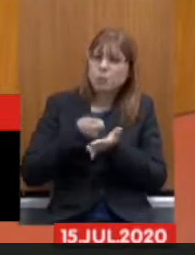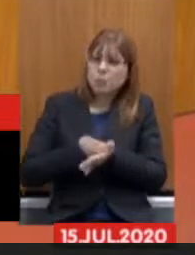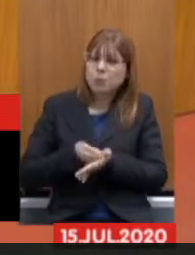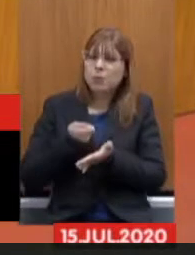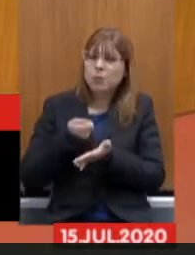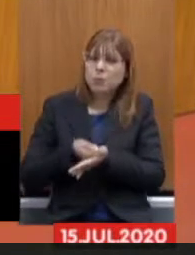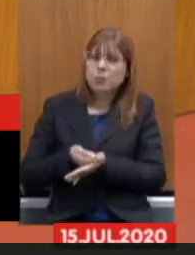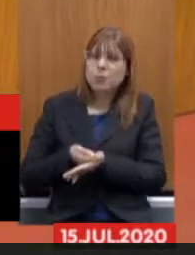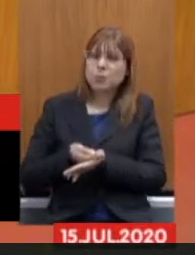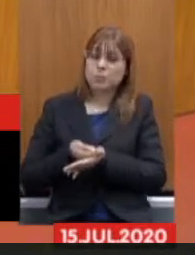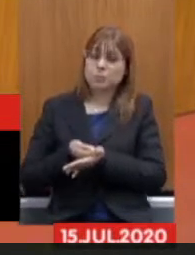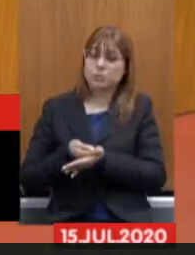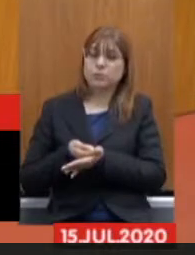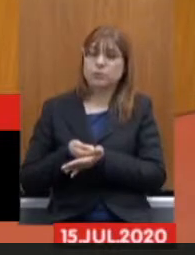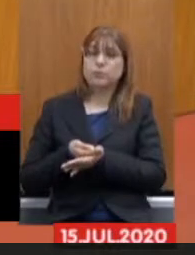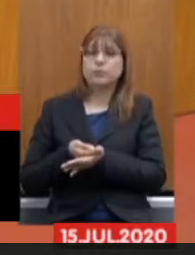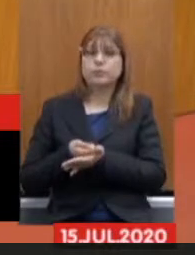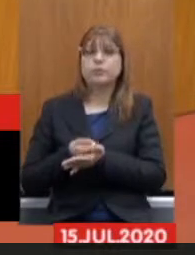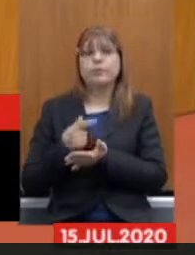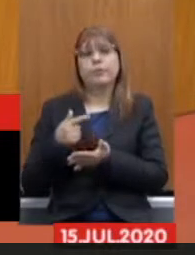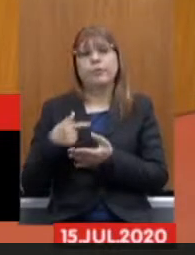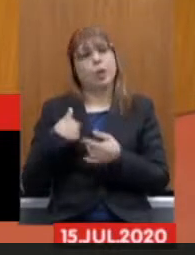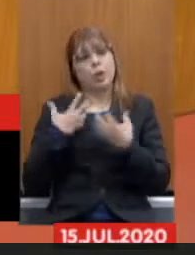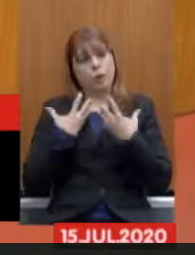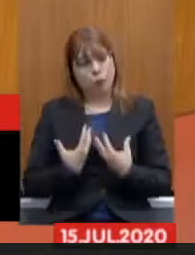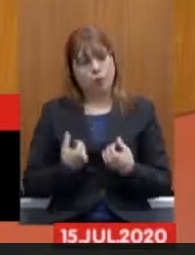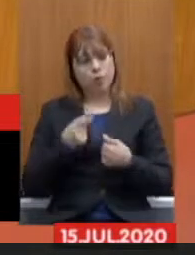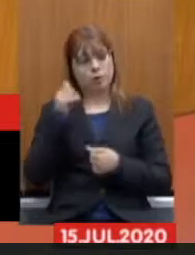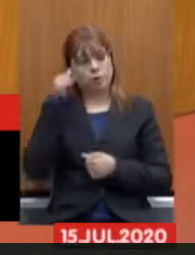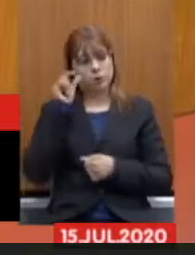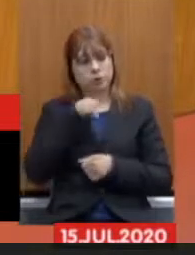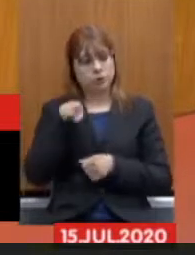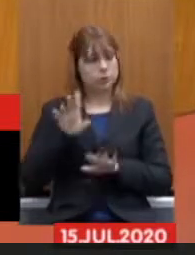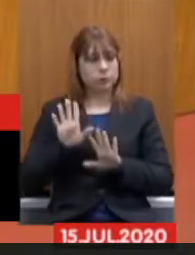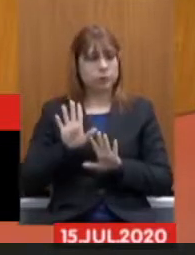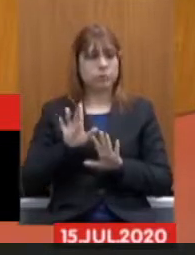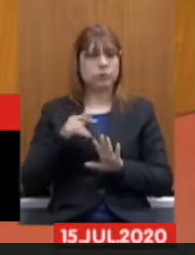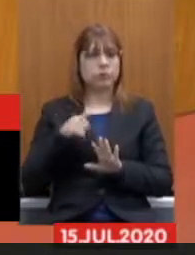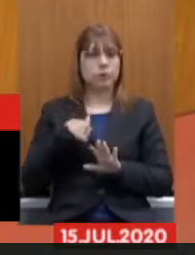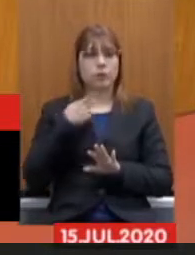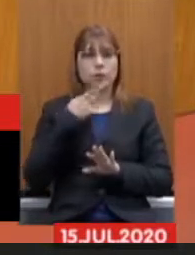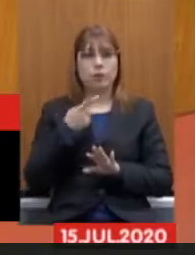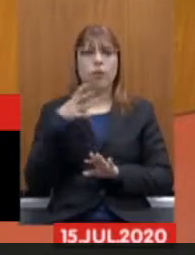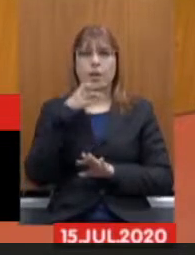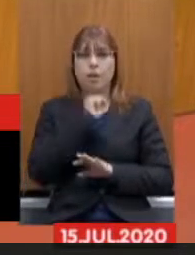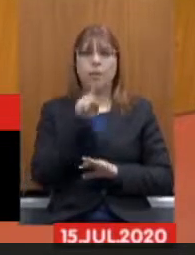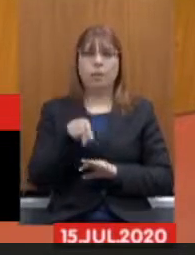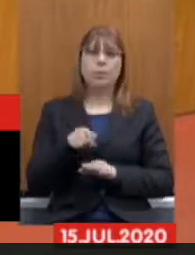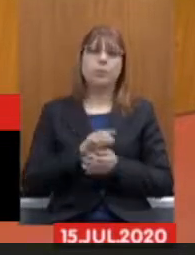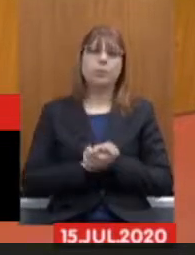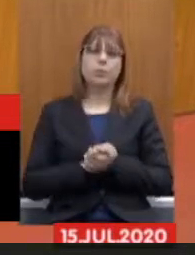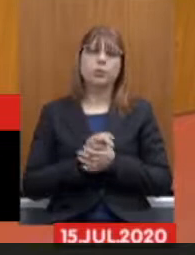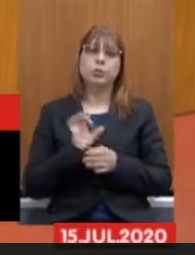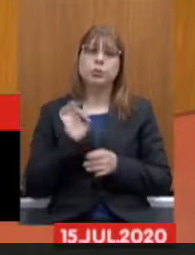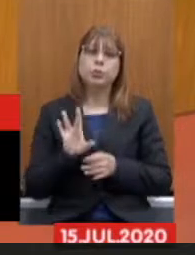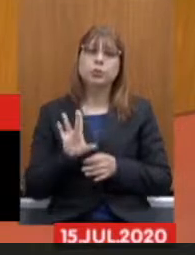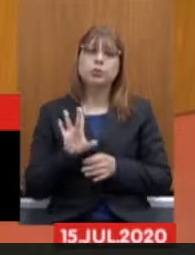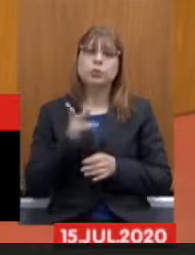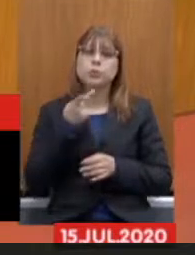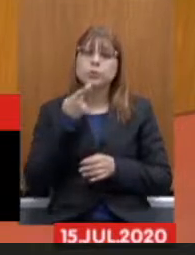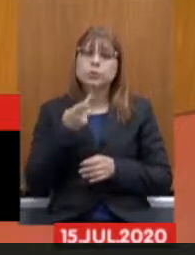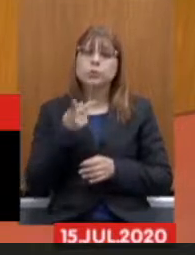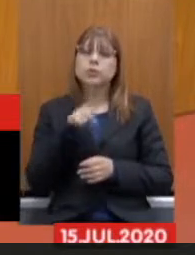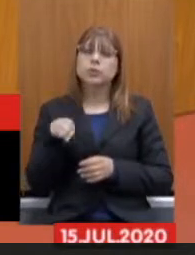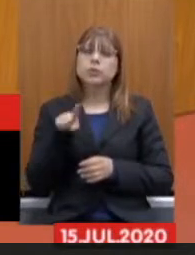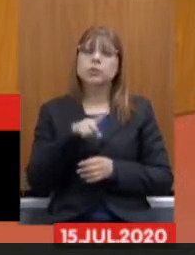ah pois bem acreditamos senhor eles não vão cansá-los a minha participação aqui é muito rápida é simplesmente